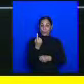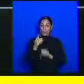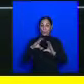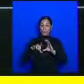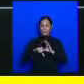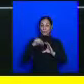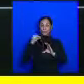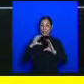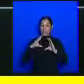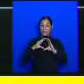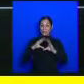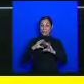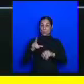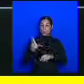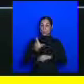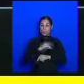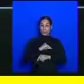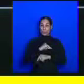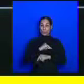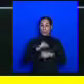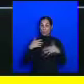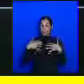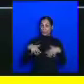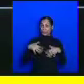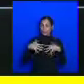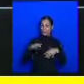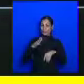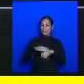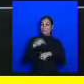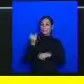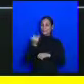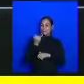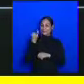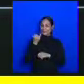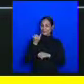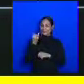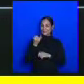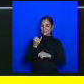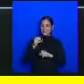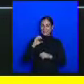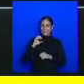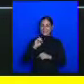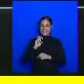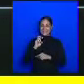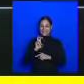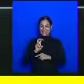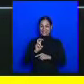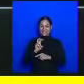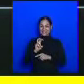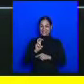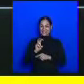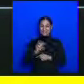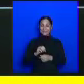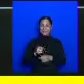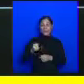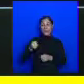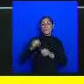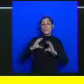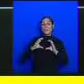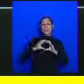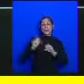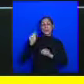dezena hein ai ai vai na torcida É 05 bola